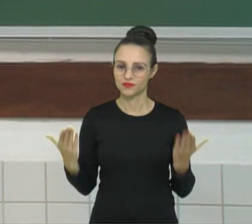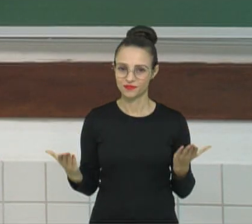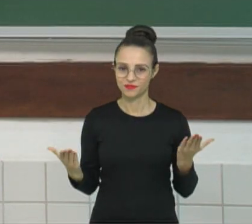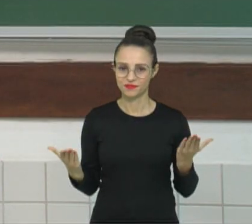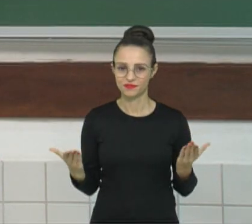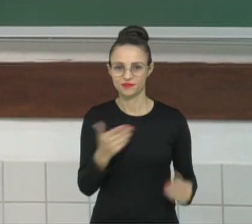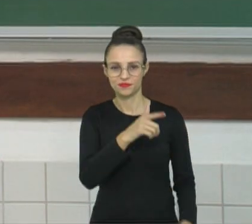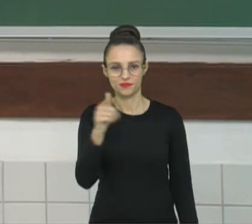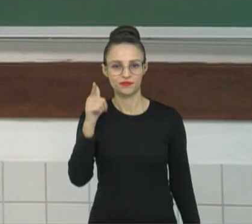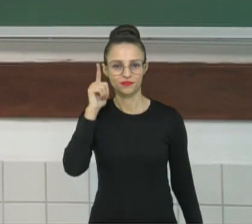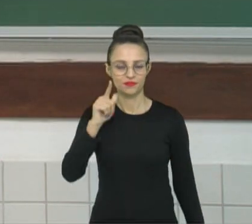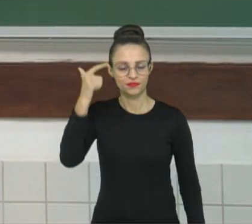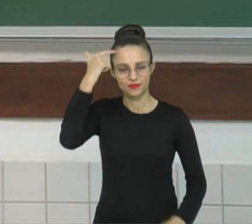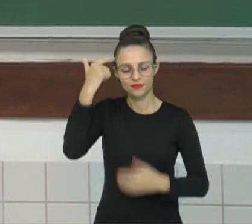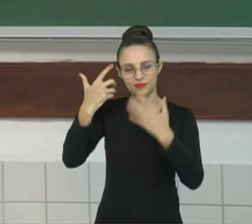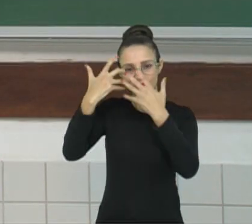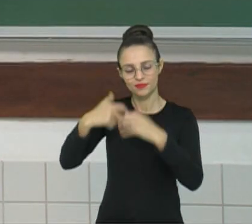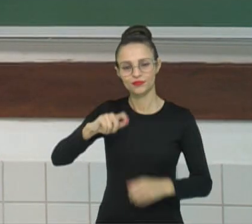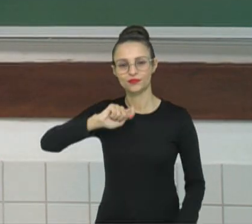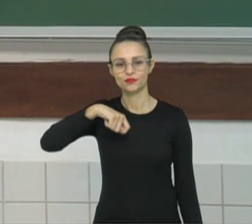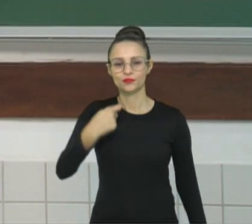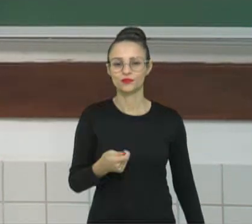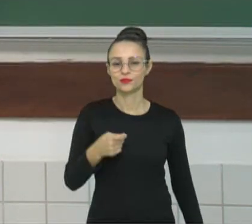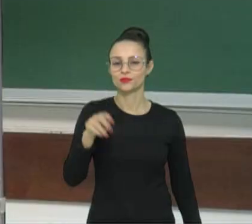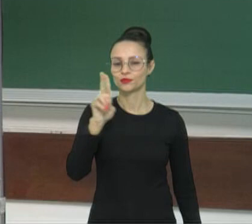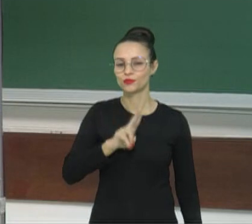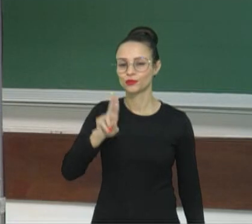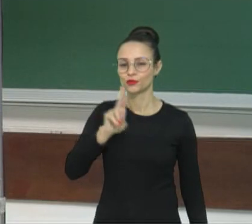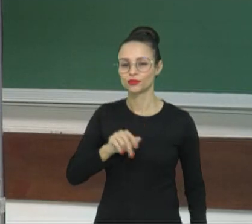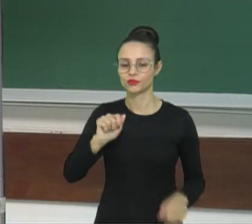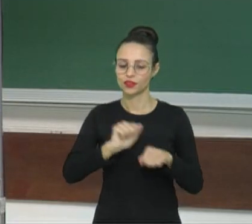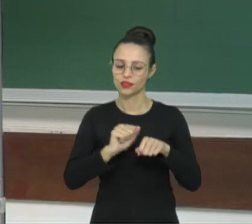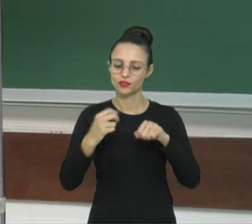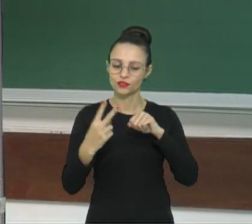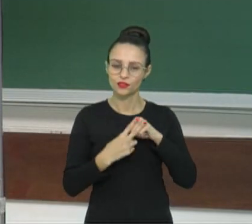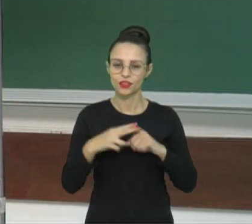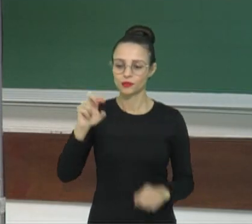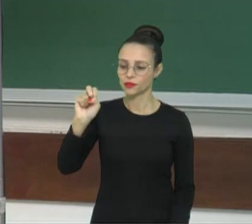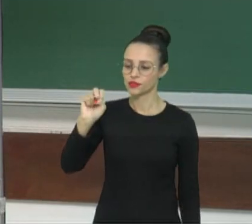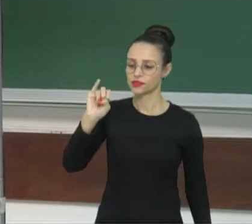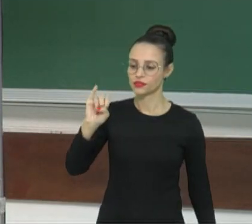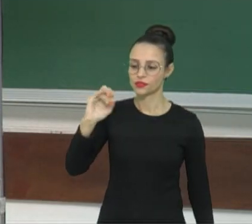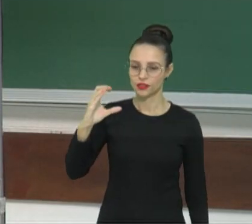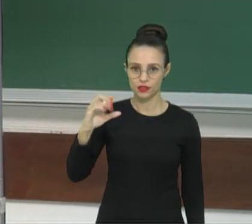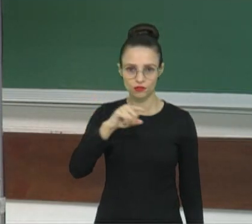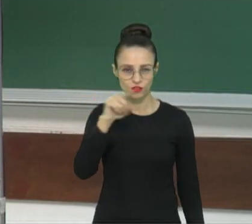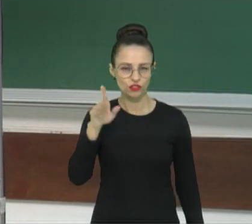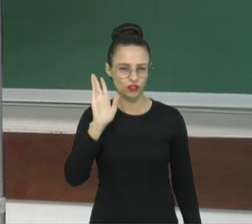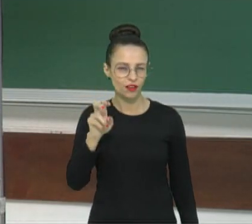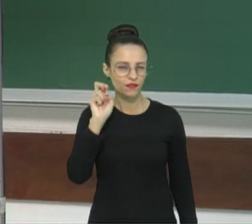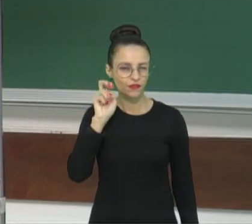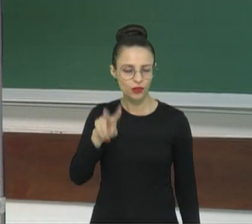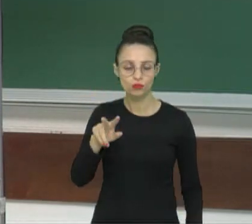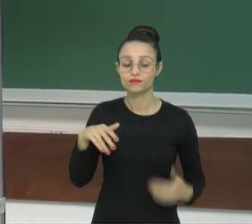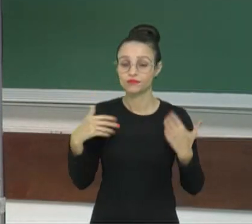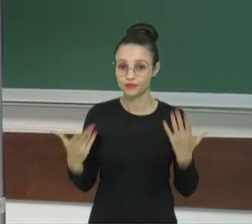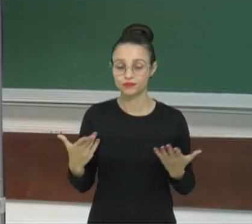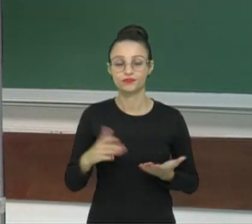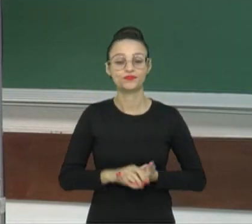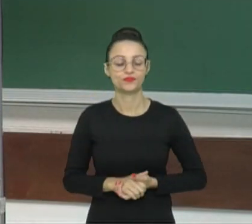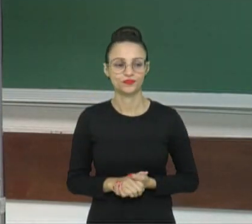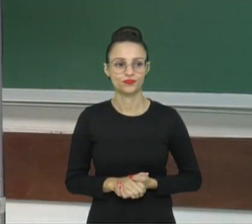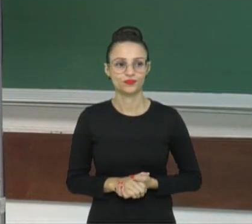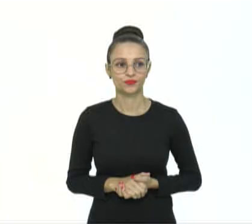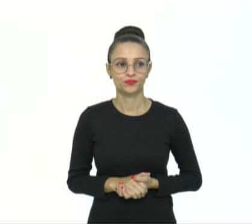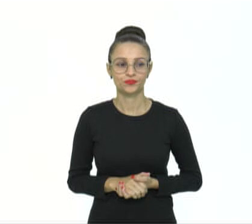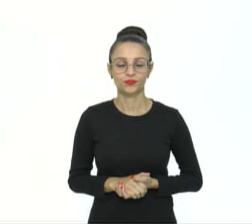Então, conseguiram aí pensar sobre o uso desse advérbio SIC? Já viram esse SIC escrito em algum lugar? Então nós temos aqui, ó,